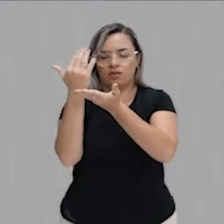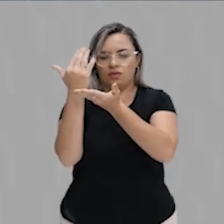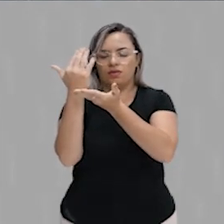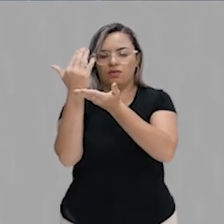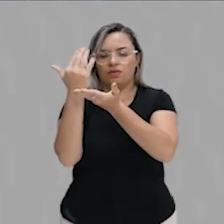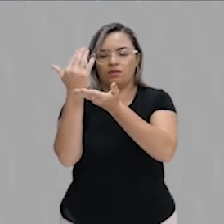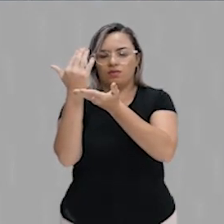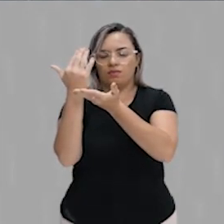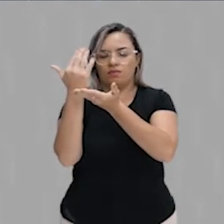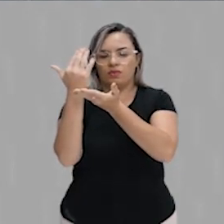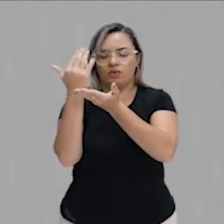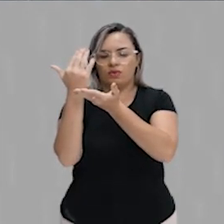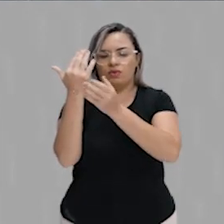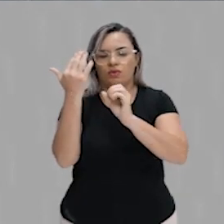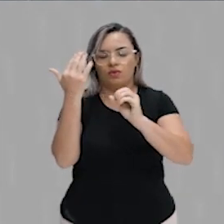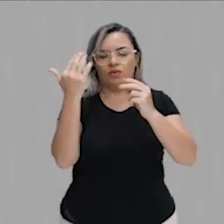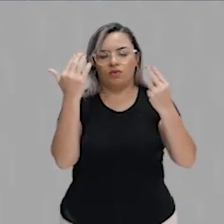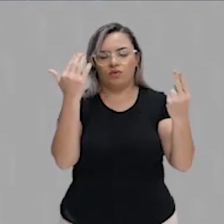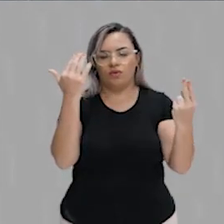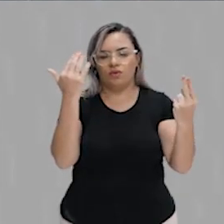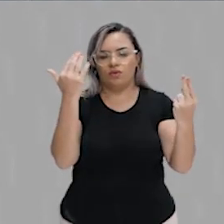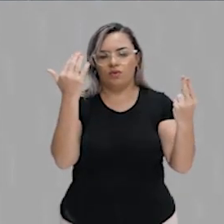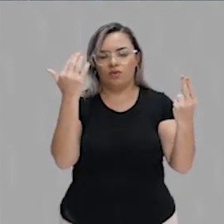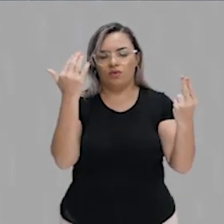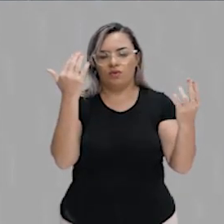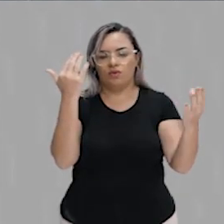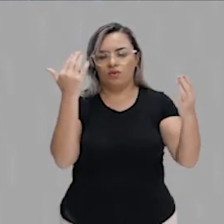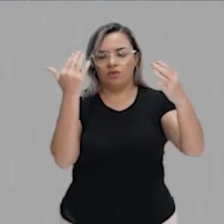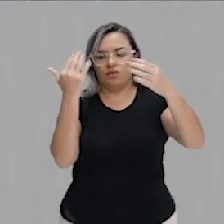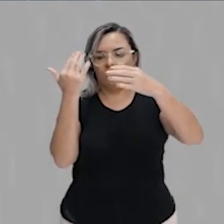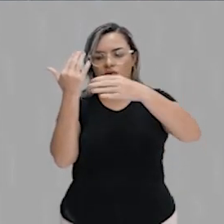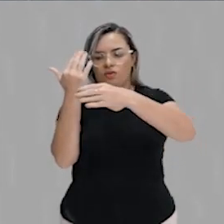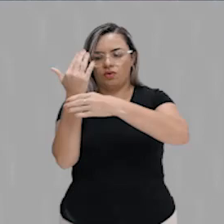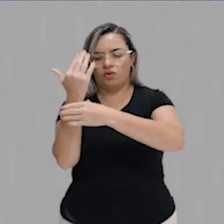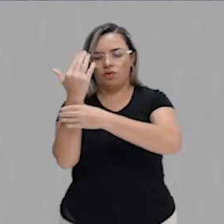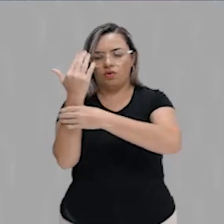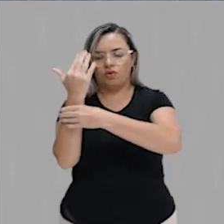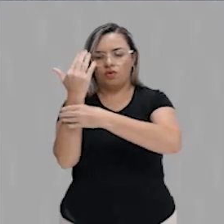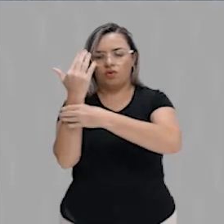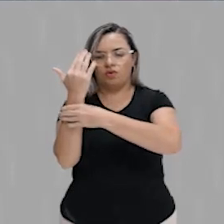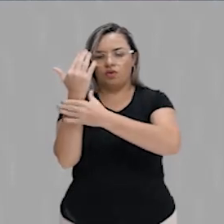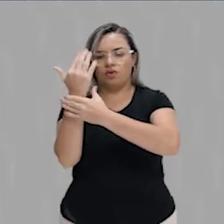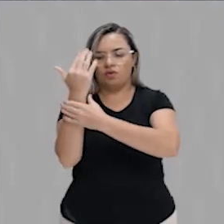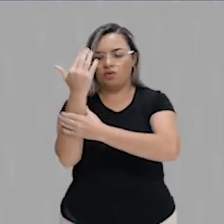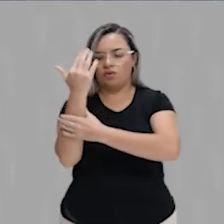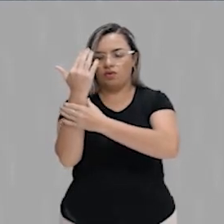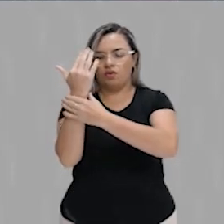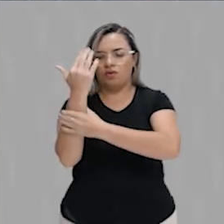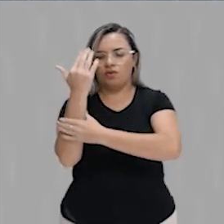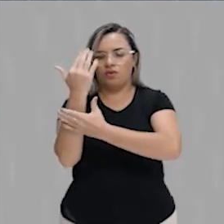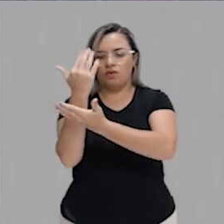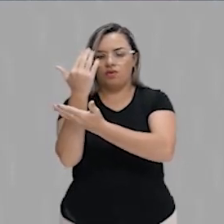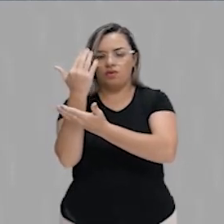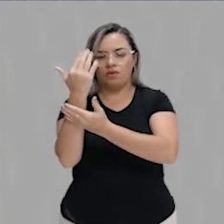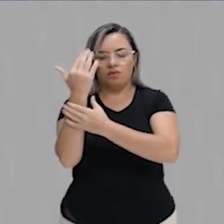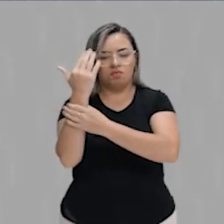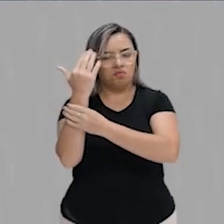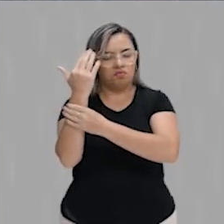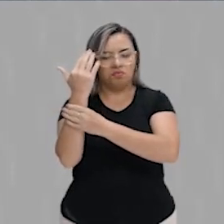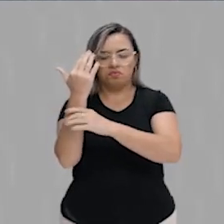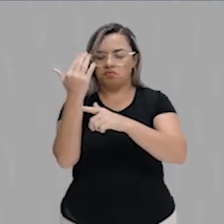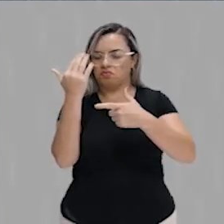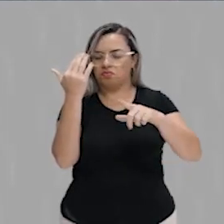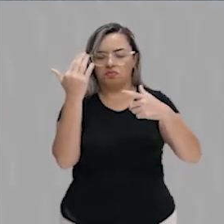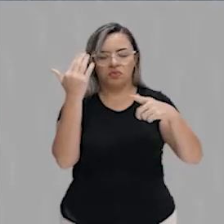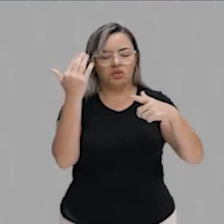você cobre esse ápice do caule. Então, nessas duas situações, a planta ela fica normal, não cresce na direção da luz.